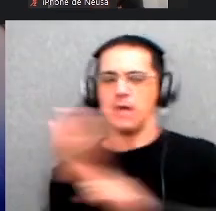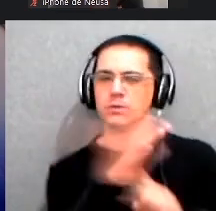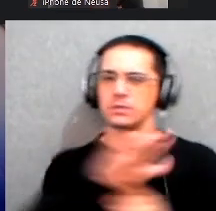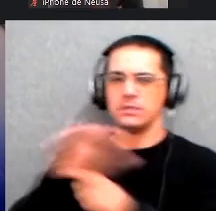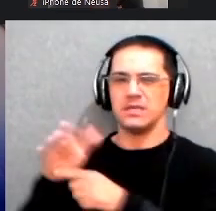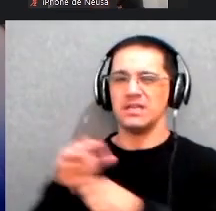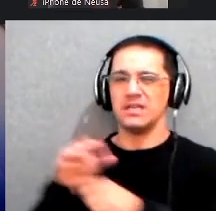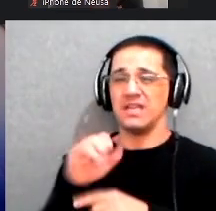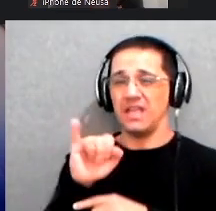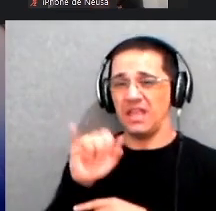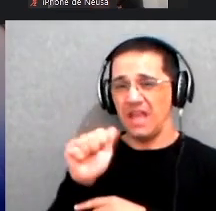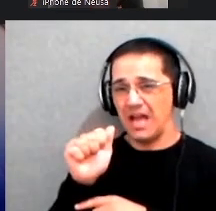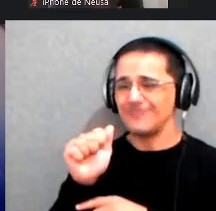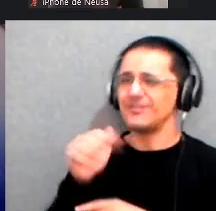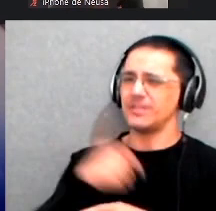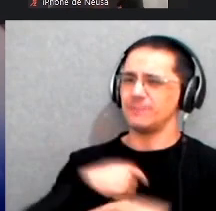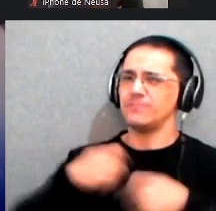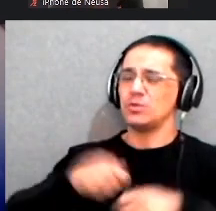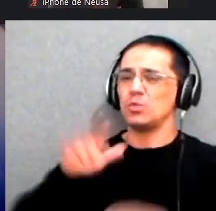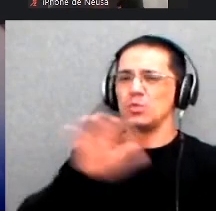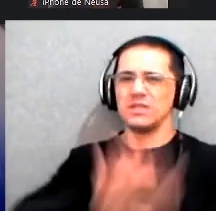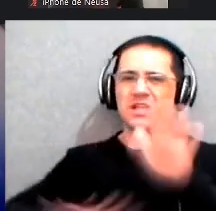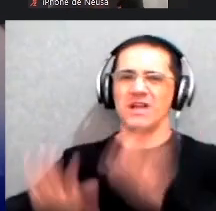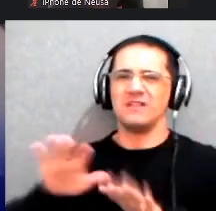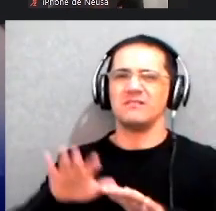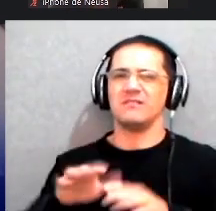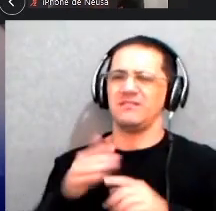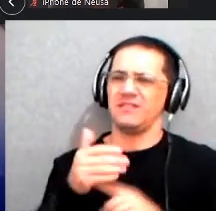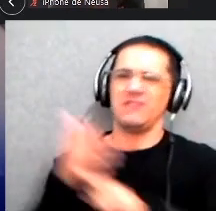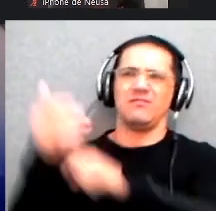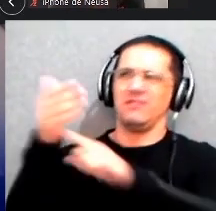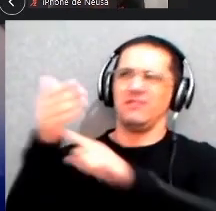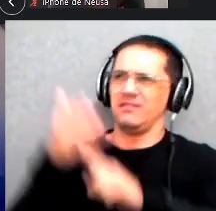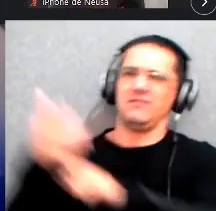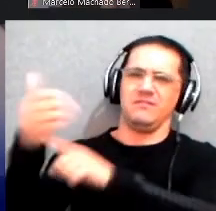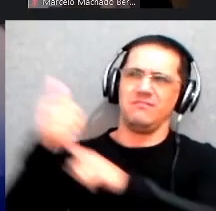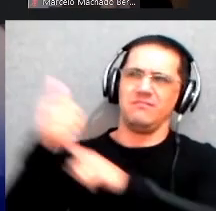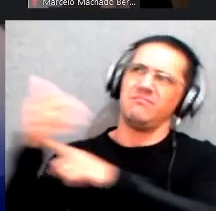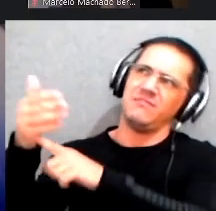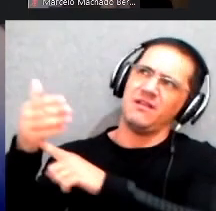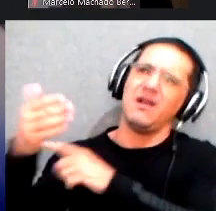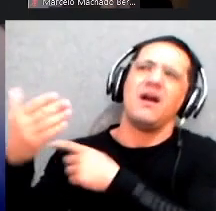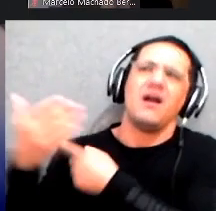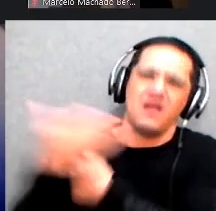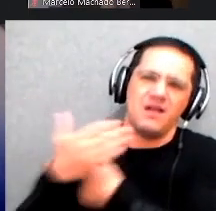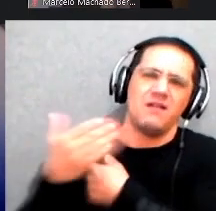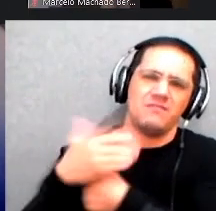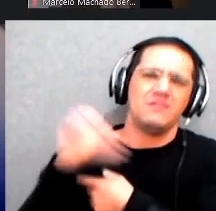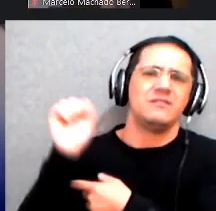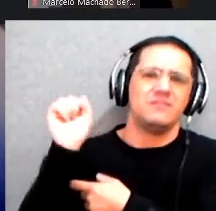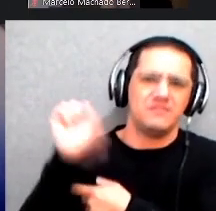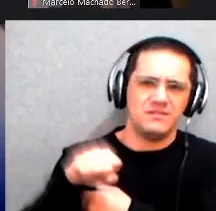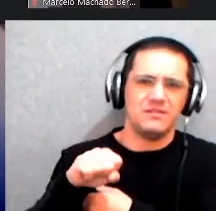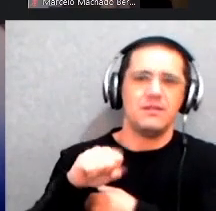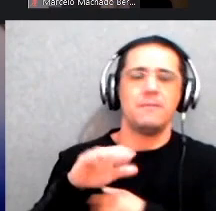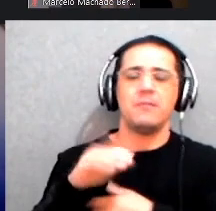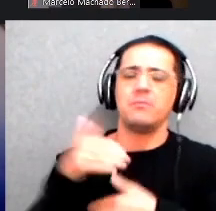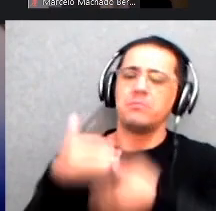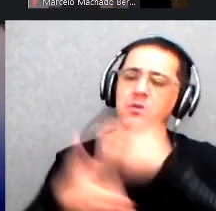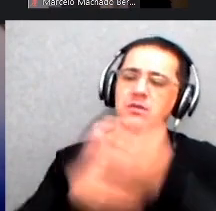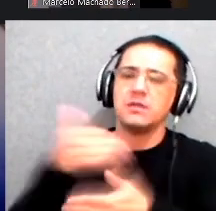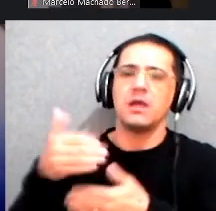para isso. Eu acho que a inserção de tecnologia pode nos auxiliar numa outra perspectiva. Você ter processo eletrônico,